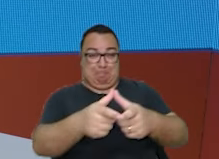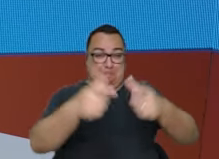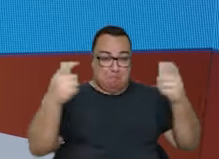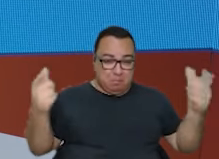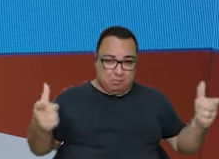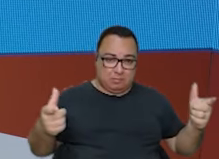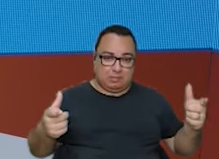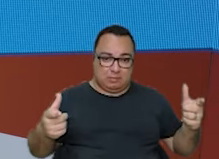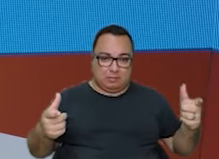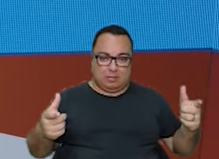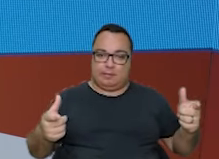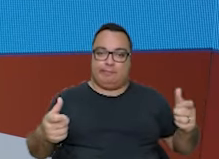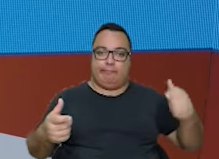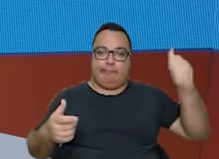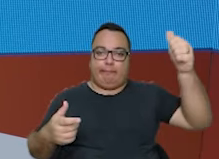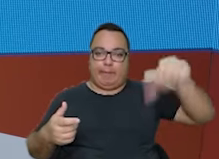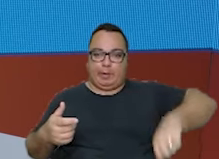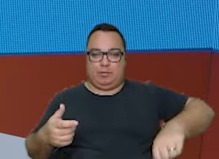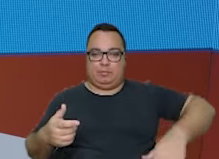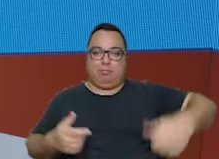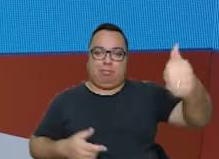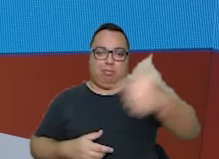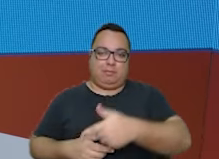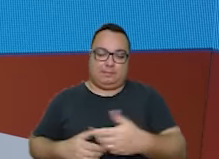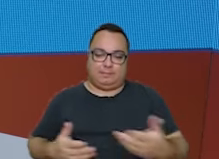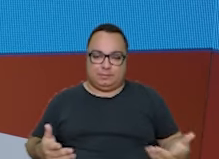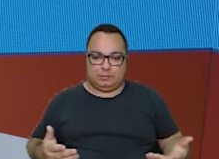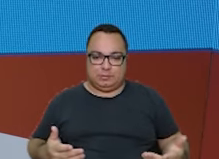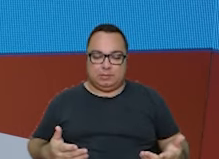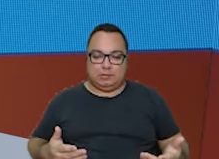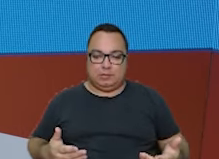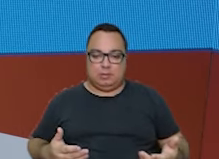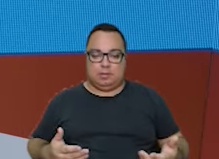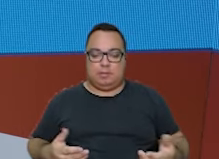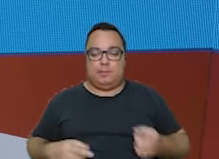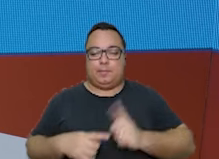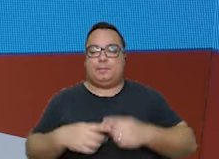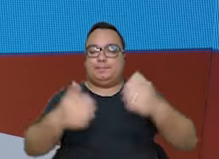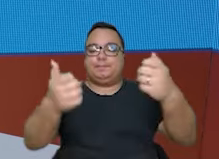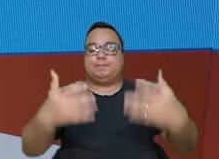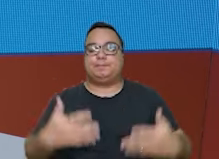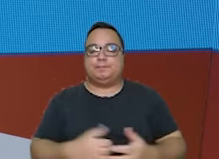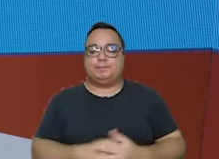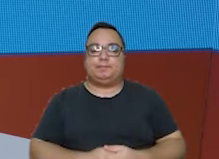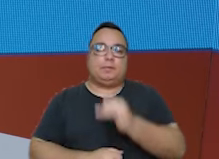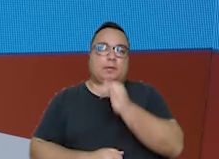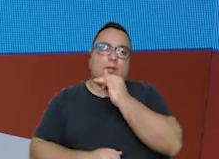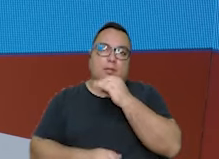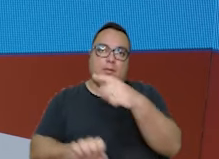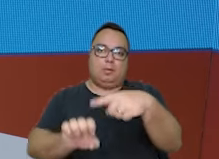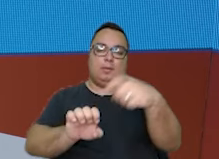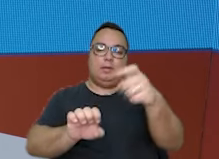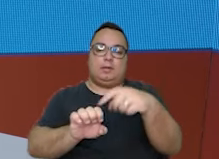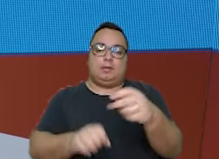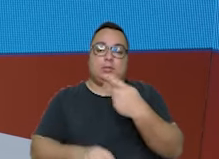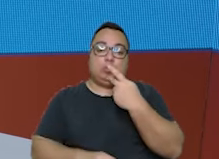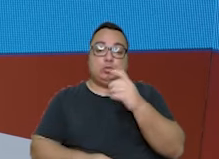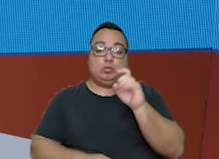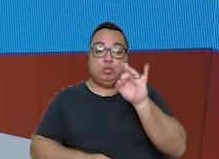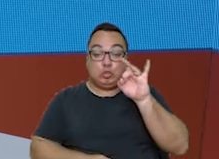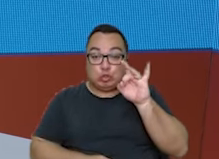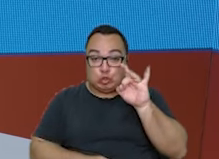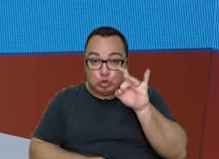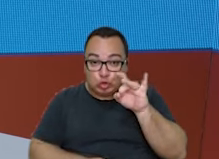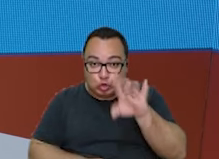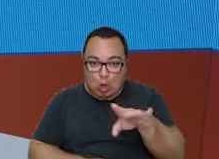é até Pior né tô dizendo isso pelo seguinte porque se de repente assim o empreendedor pode falar assim ó eu só consigo fazer